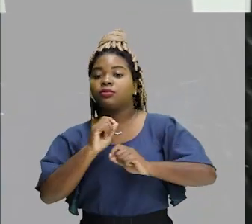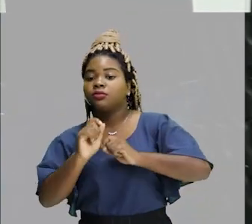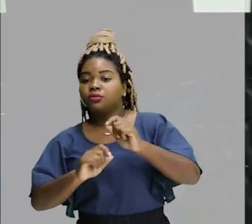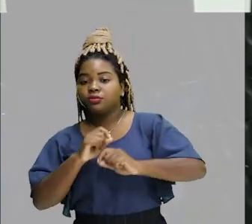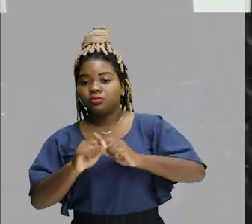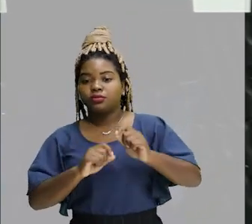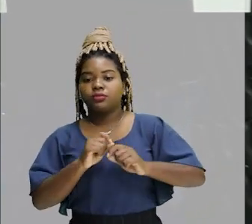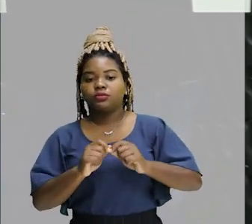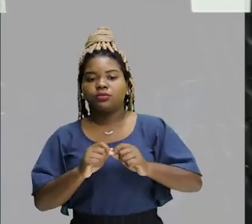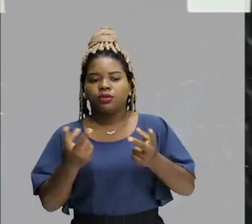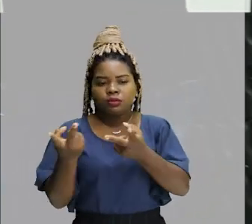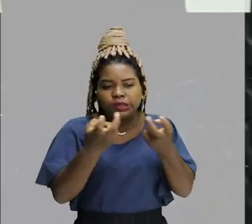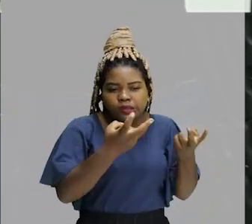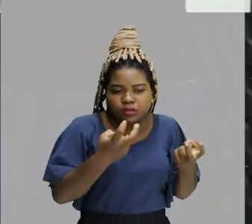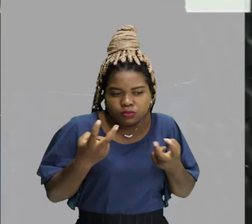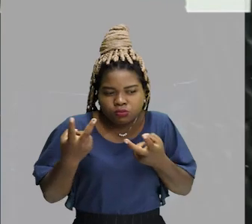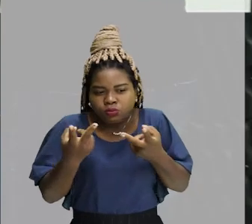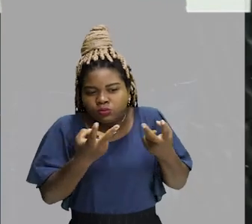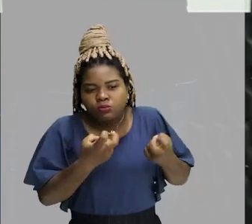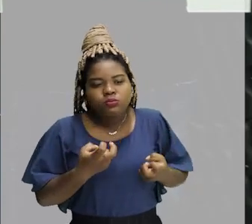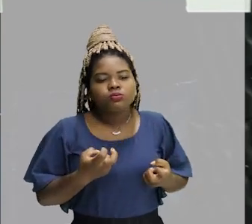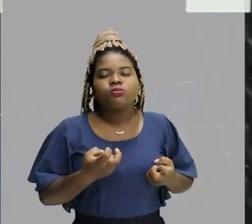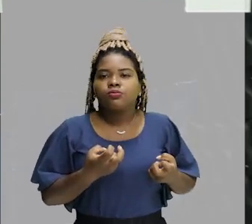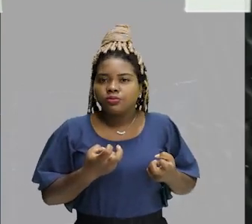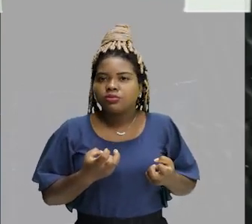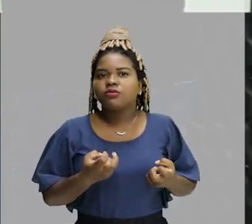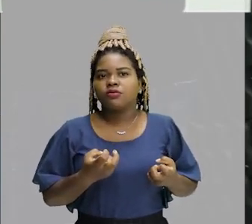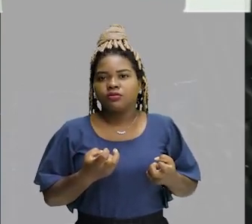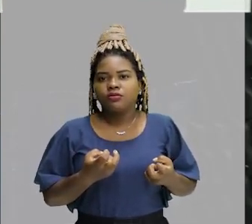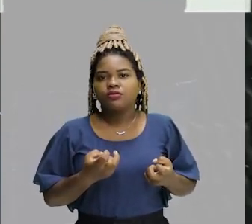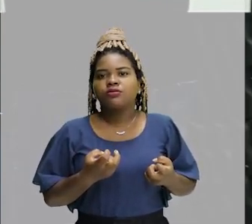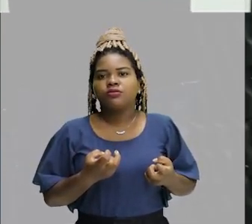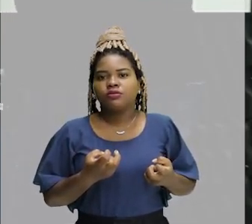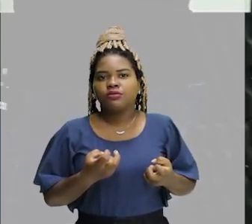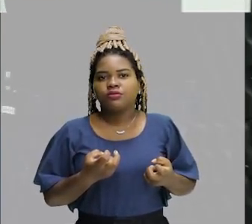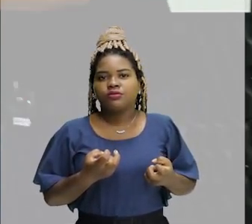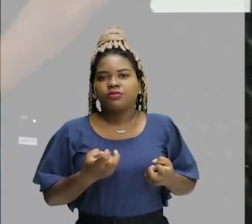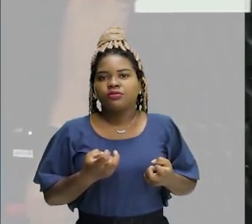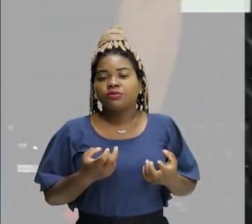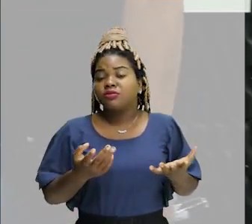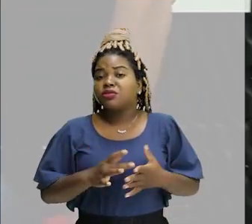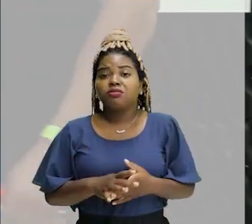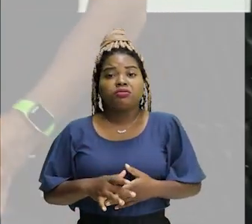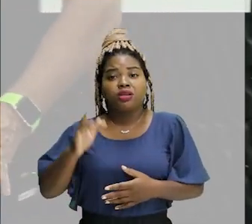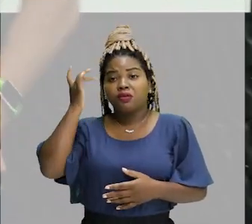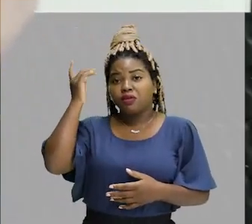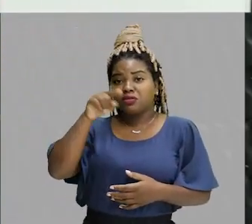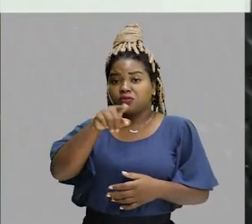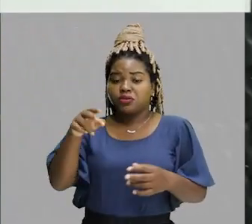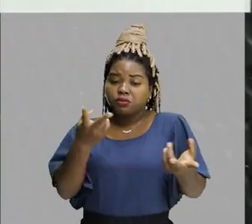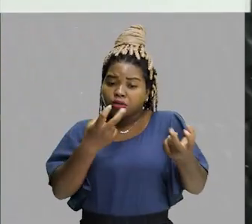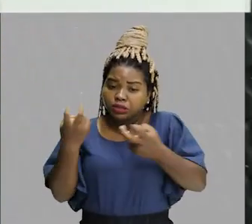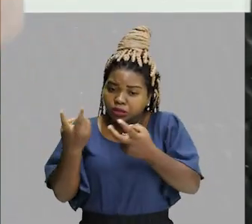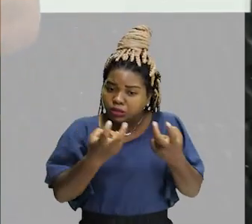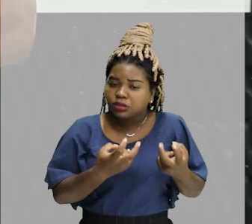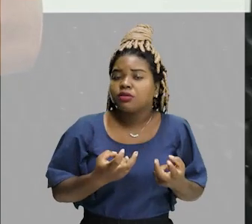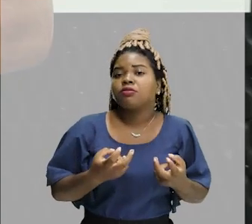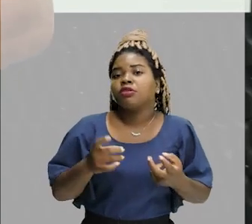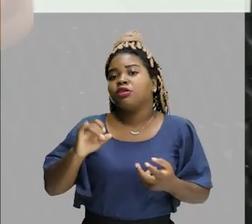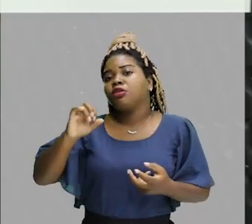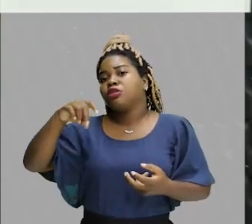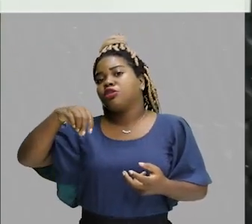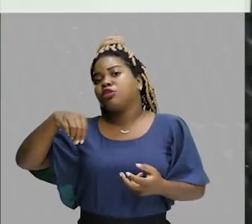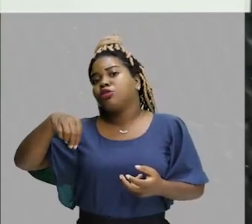casos. Olha só. Então é muito fácil de você, na verdade, reconhecer um silogismo